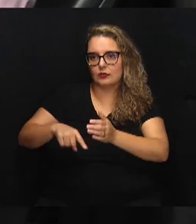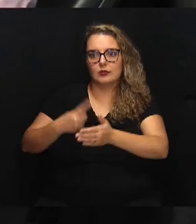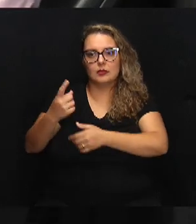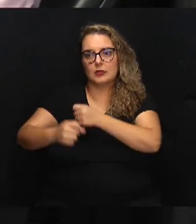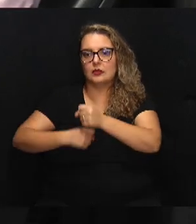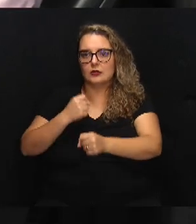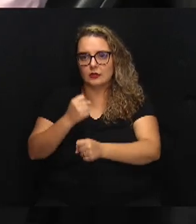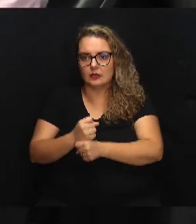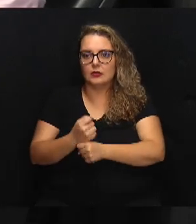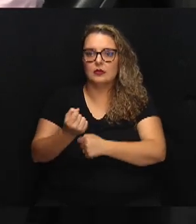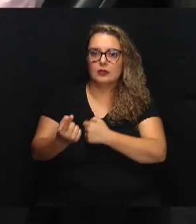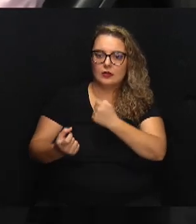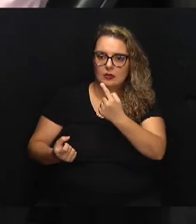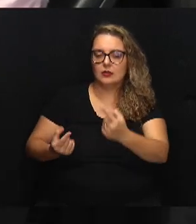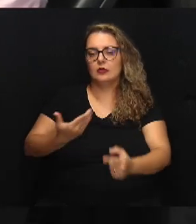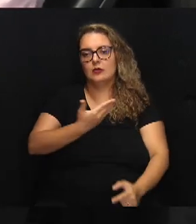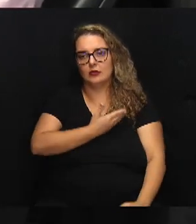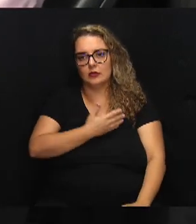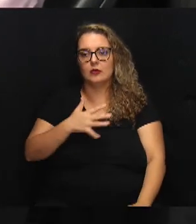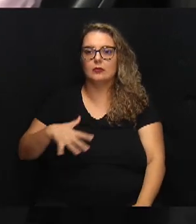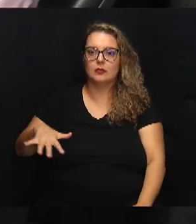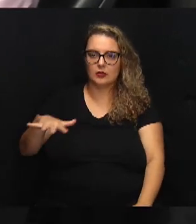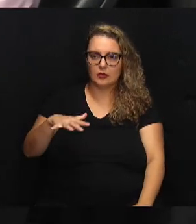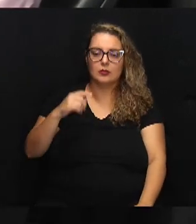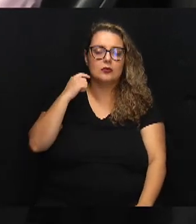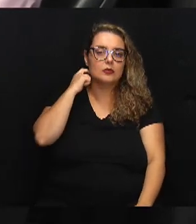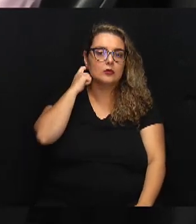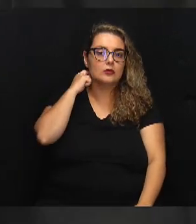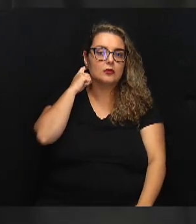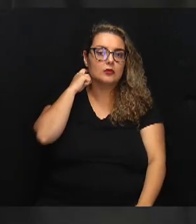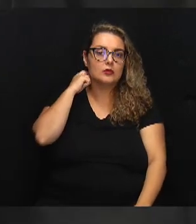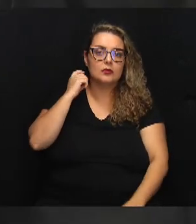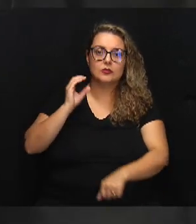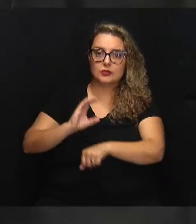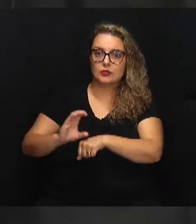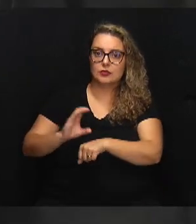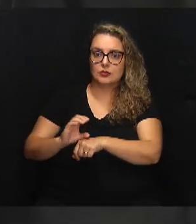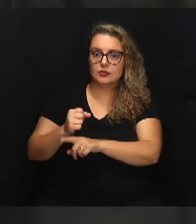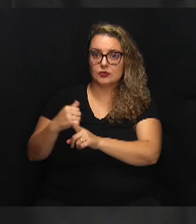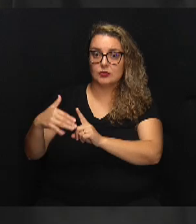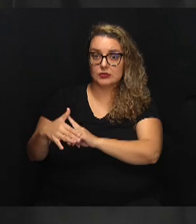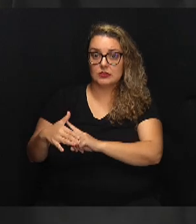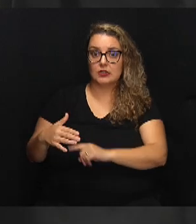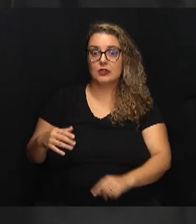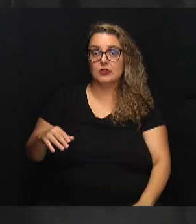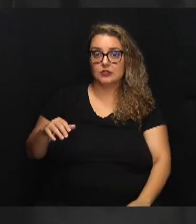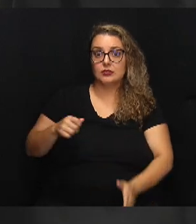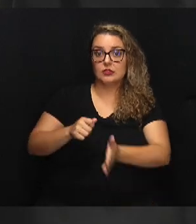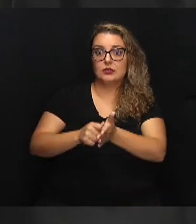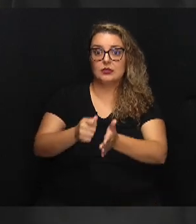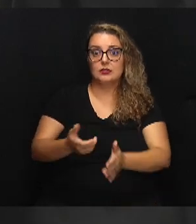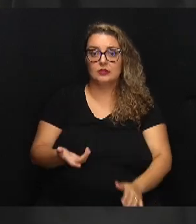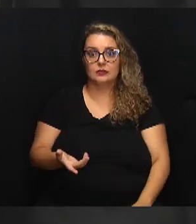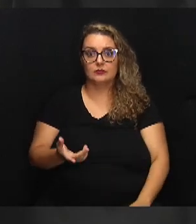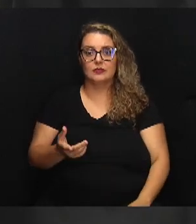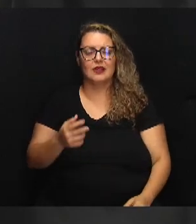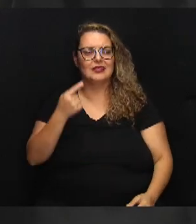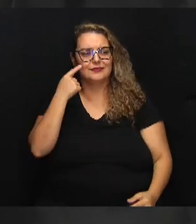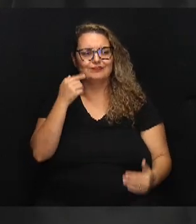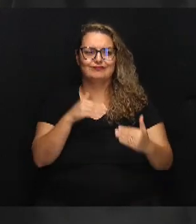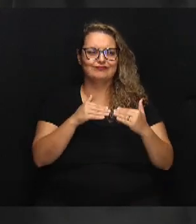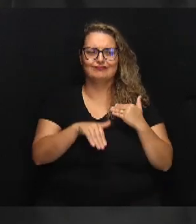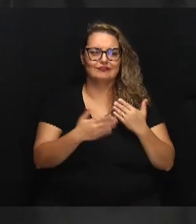Passei a ter alguns amigos também desse curso, né, do curso de sociais lá de Araraquara. Você falou isso que tem a ver Eu falei, comigo. poxa, eu tô,